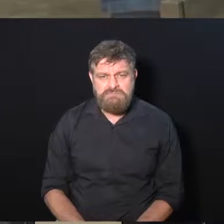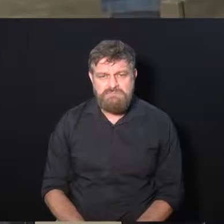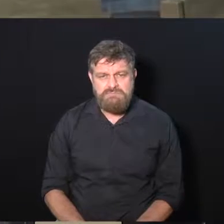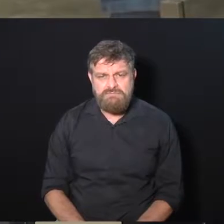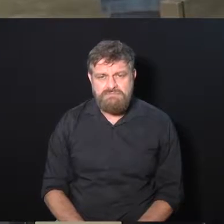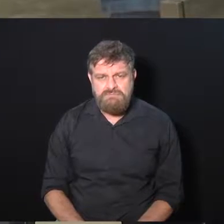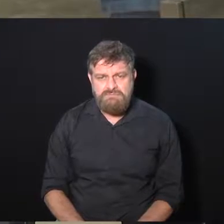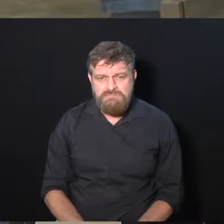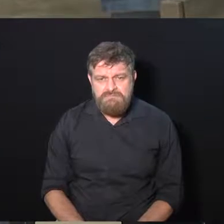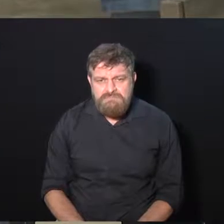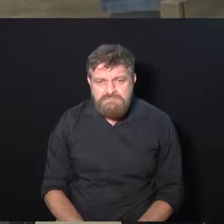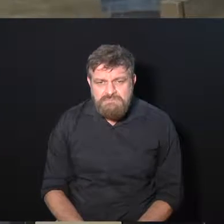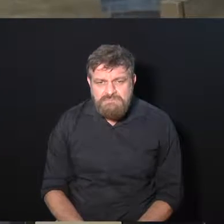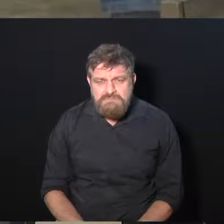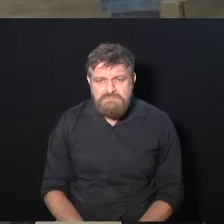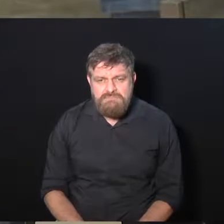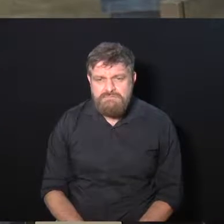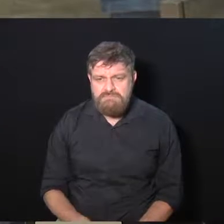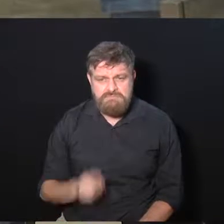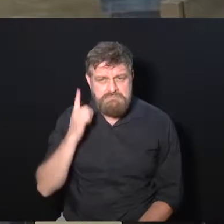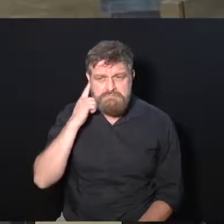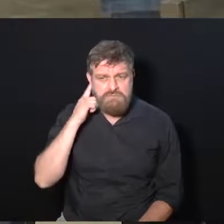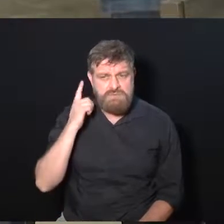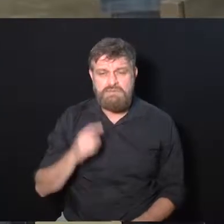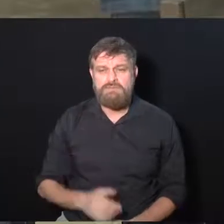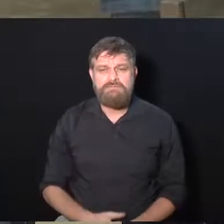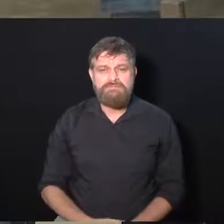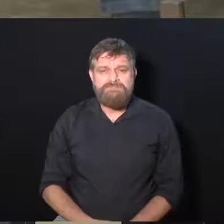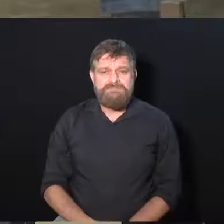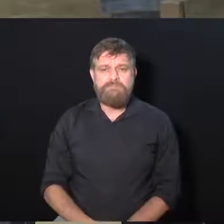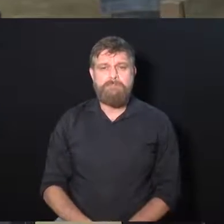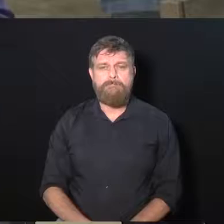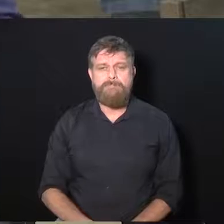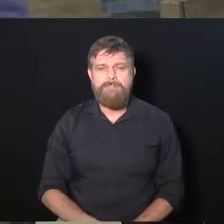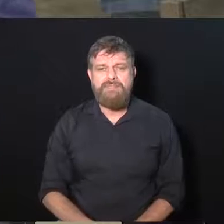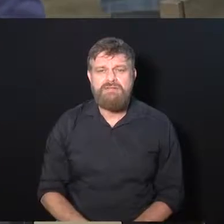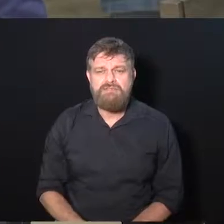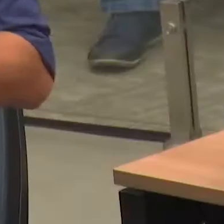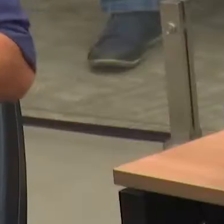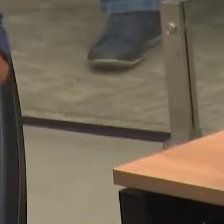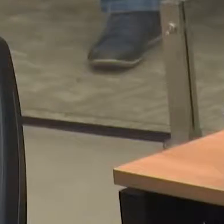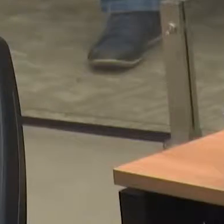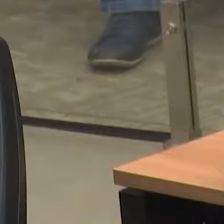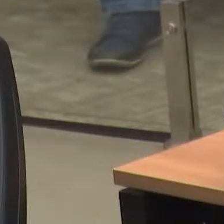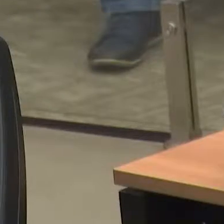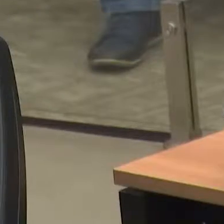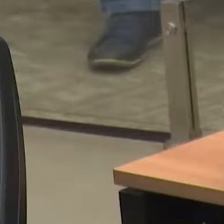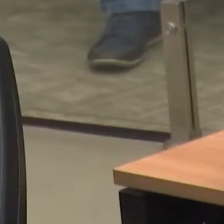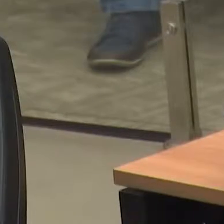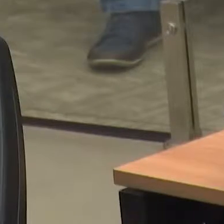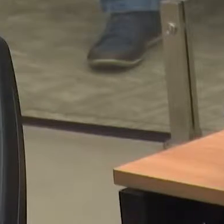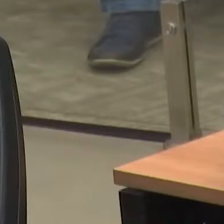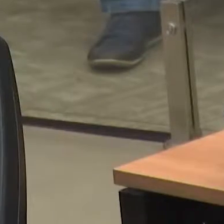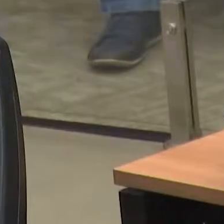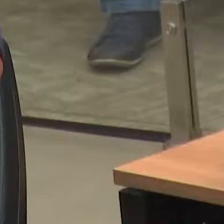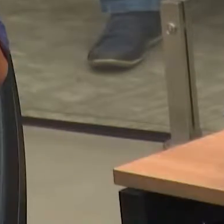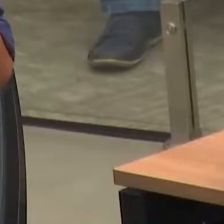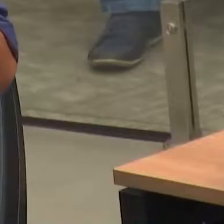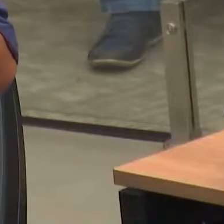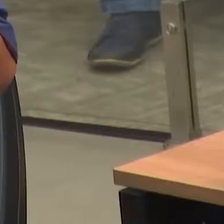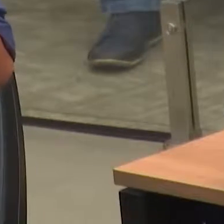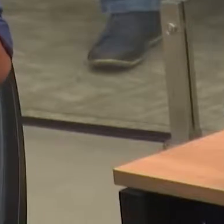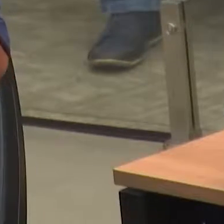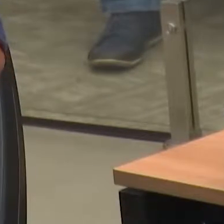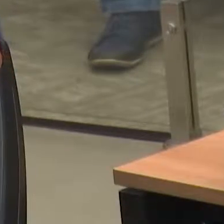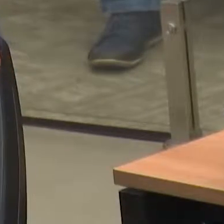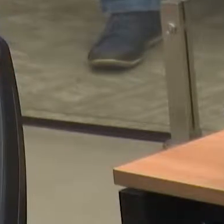e tenho muito orgulho. O vereador Vinícius quase foi meu parente, mas o namoro dele não deu certo com a prima. Infelizmente,